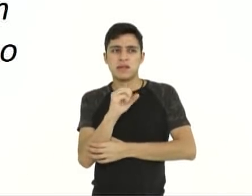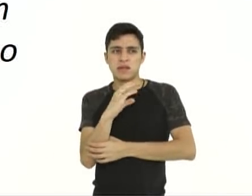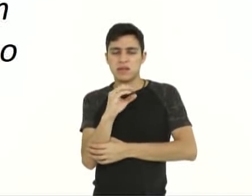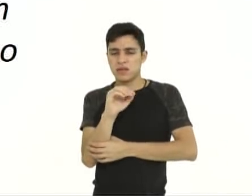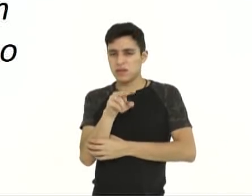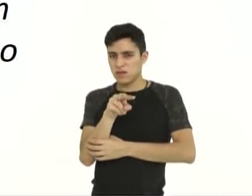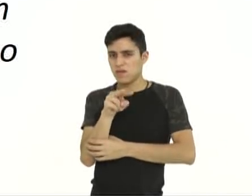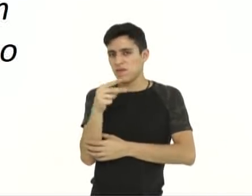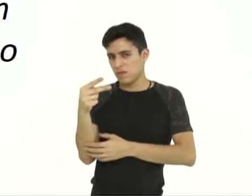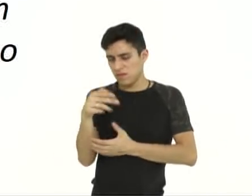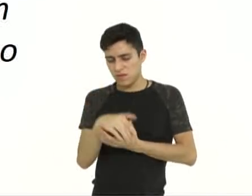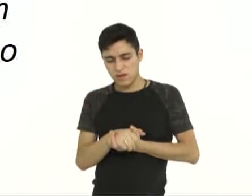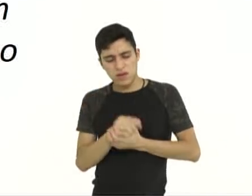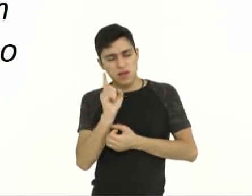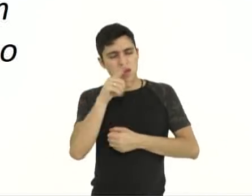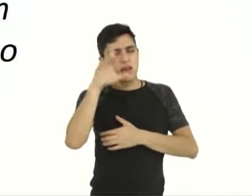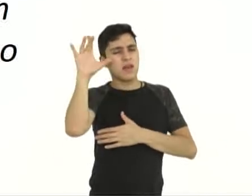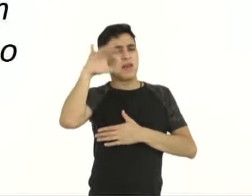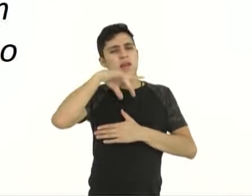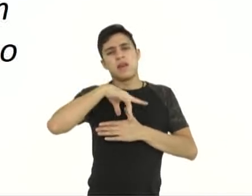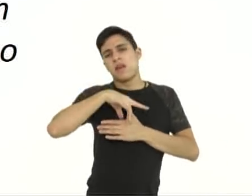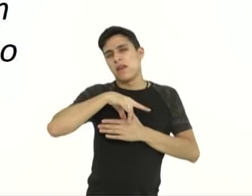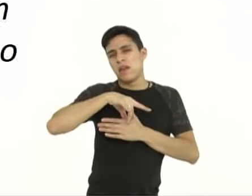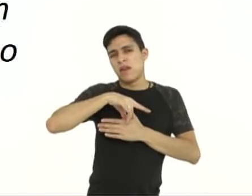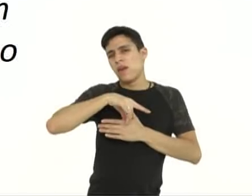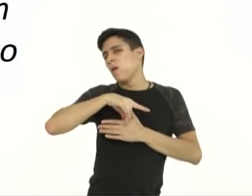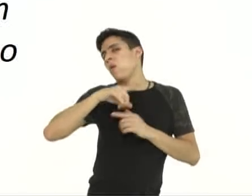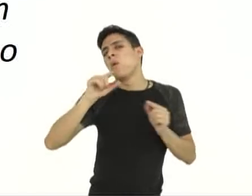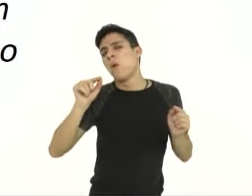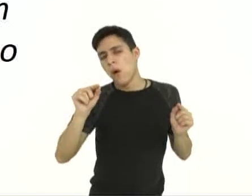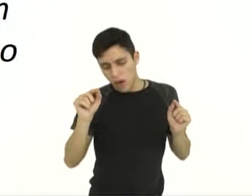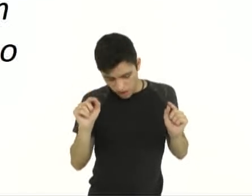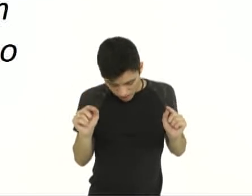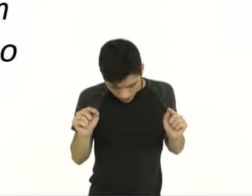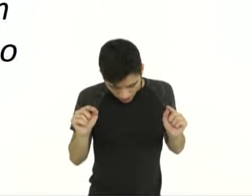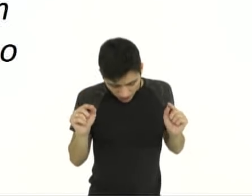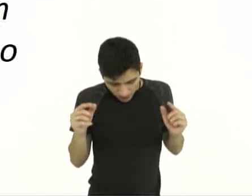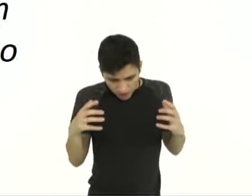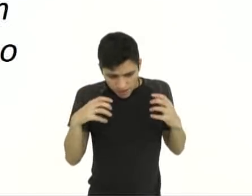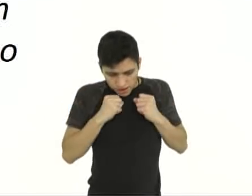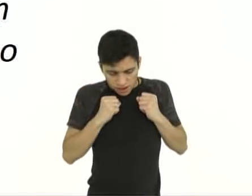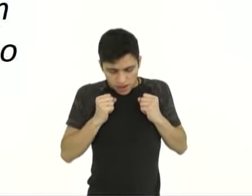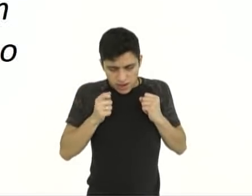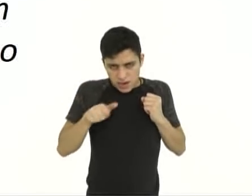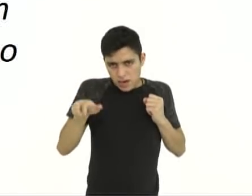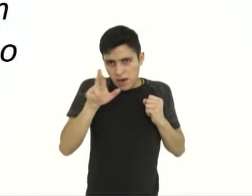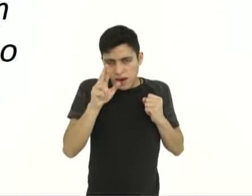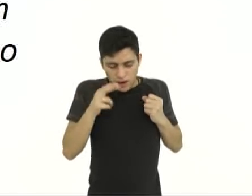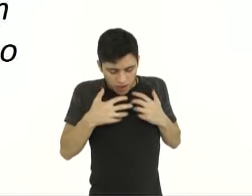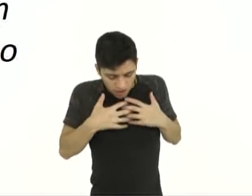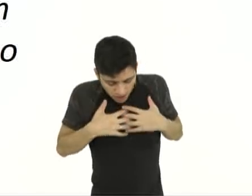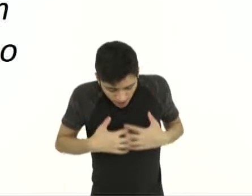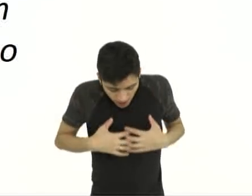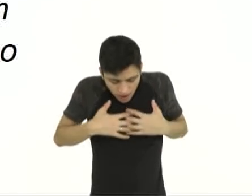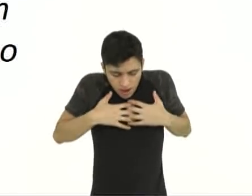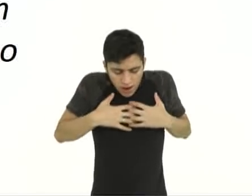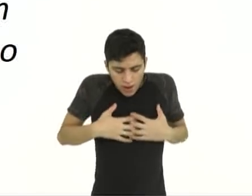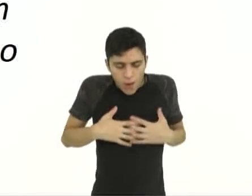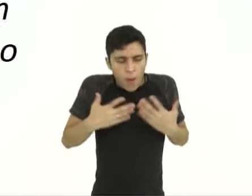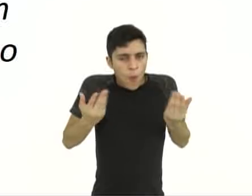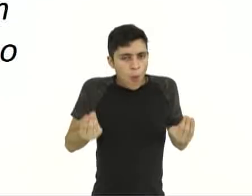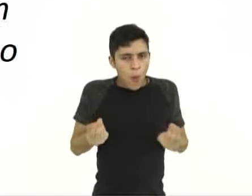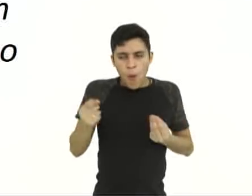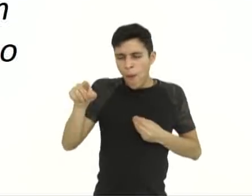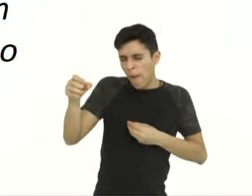SARS-CoV-2. É uma doença que afeta primariamente o sistema respiratório dos pacientes infectados. O